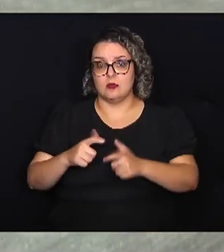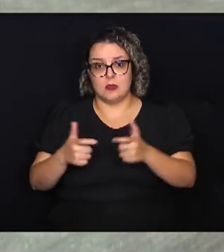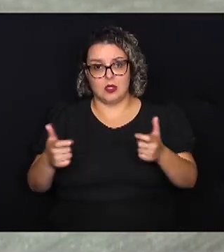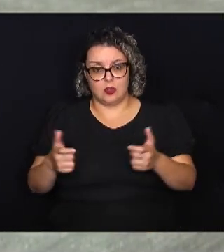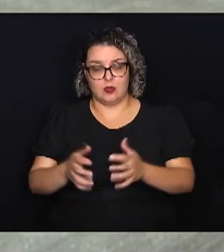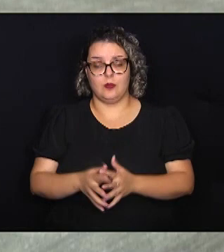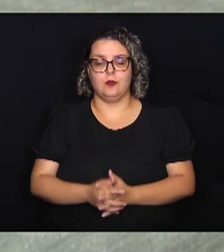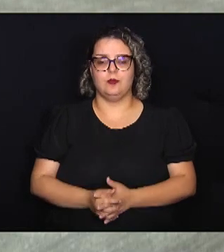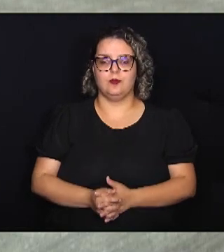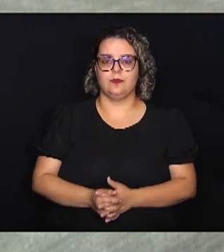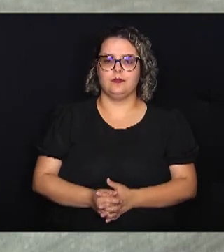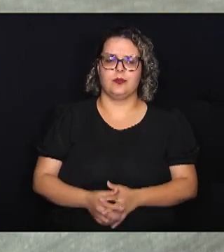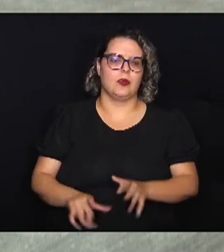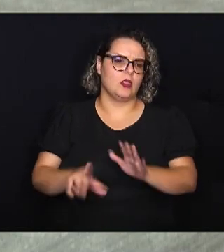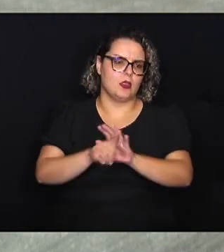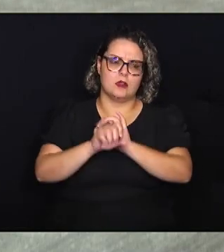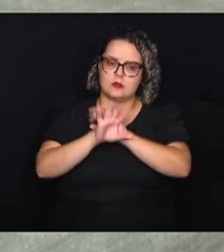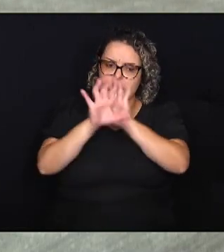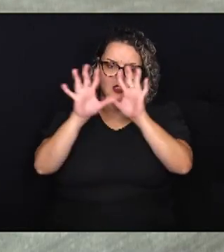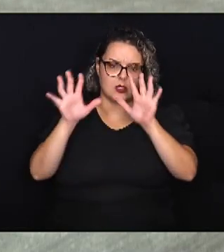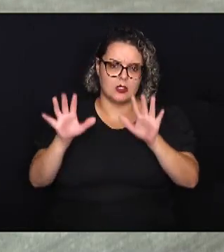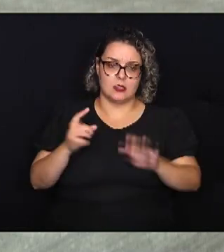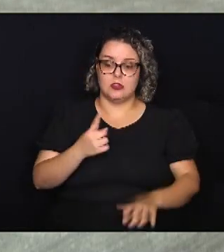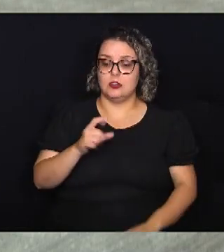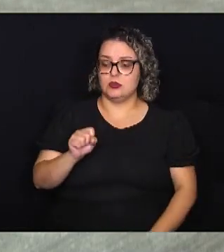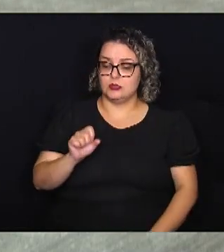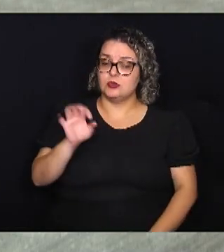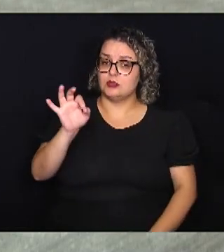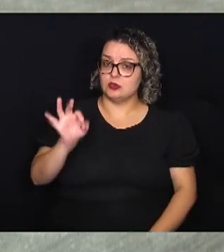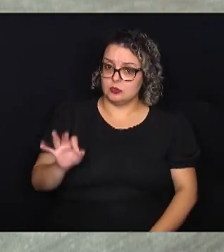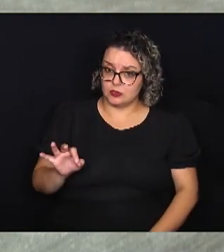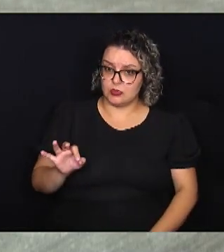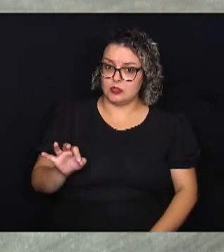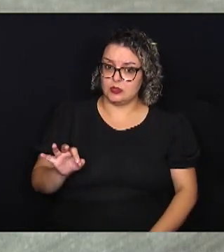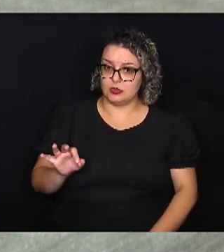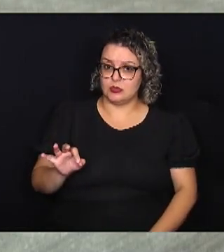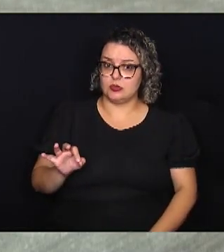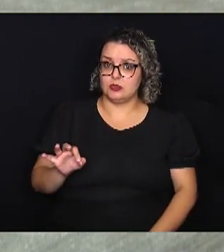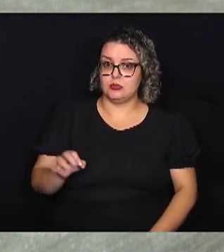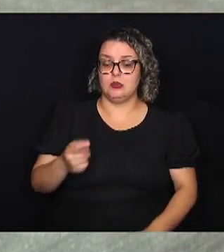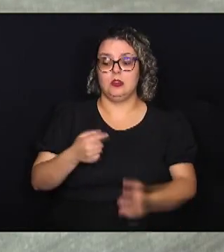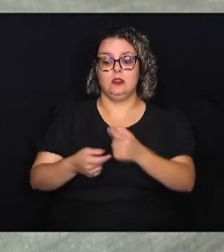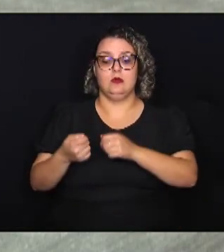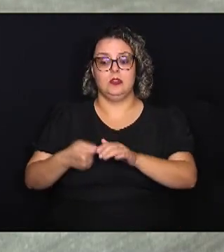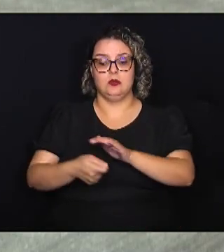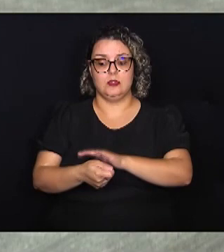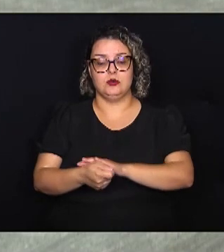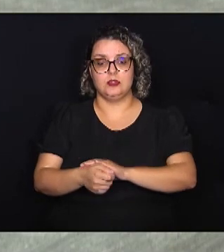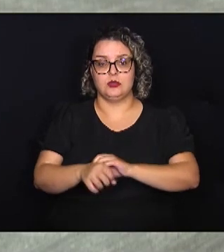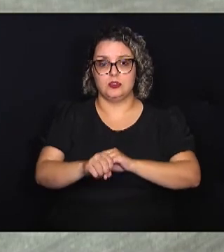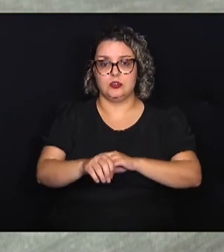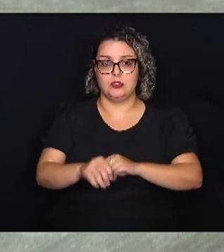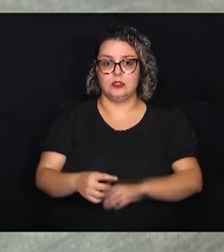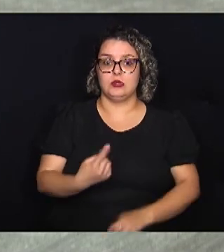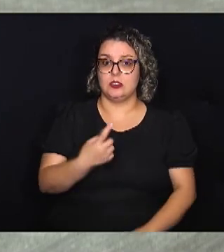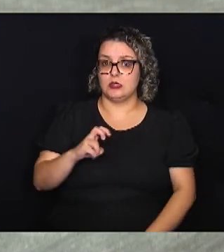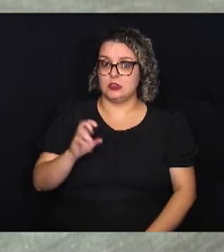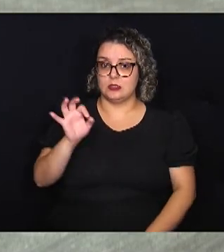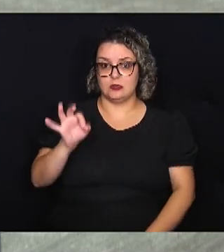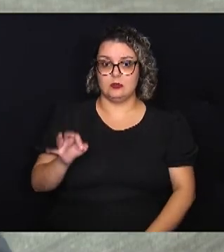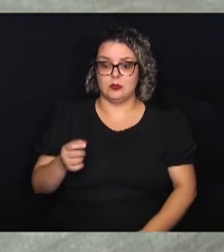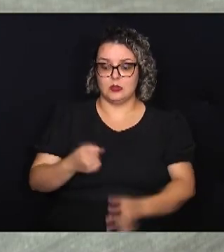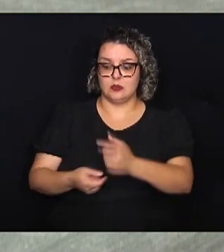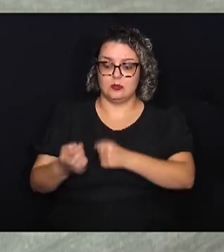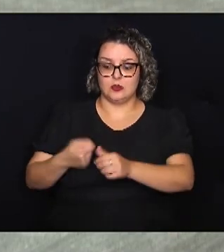legislação, ela é muito clara, são 18%, né, investido na educação e 15% investido na saúde, o governo